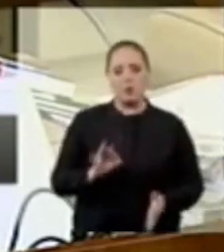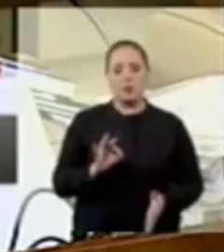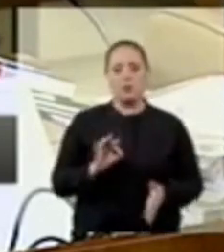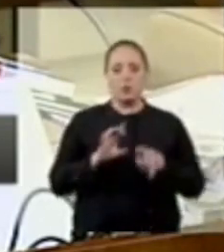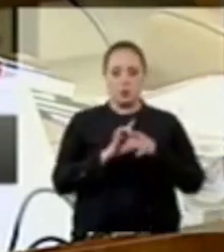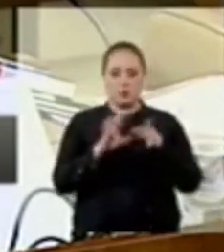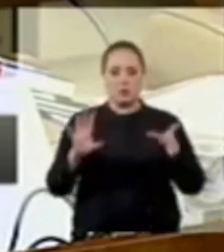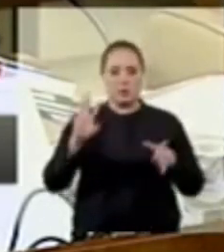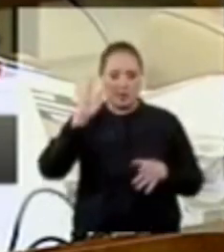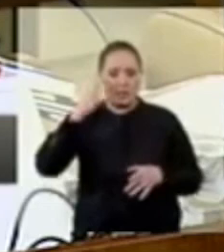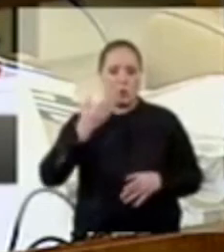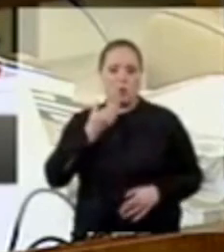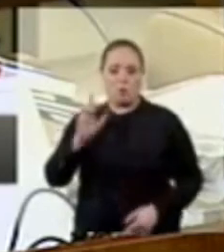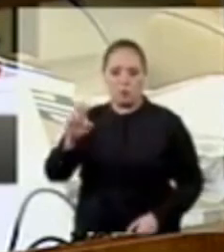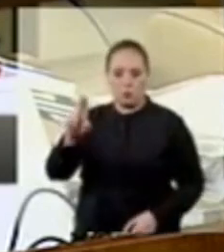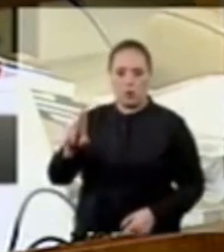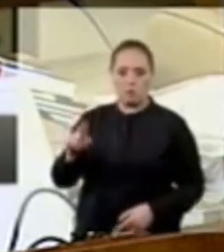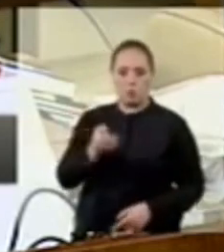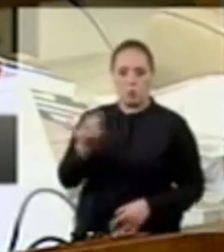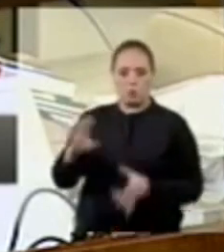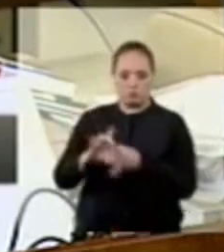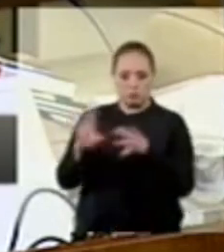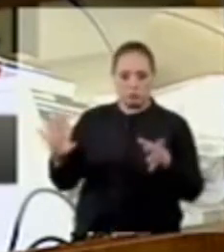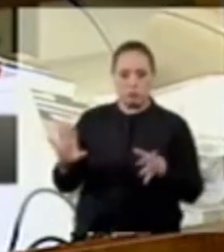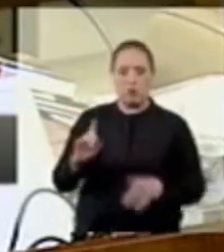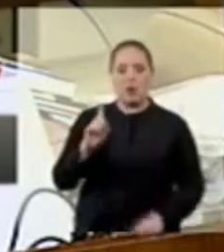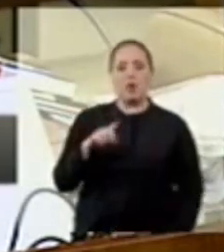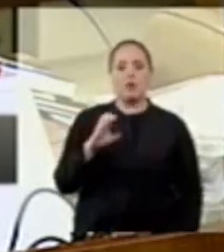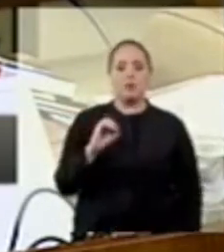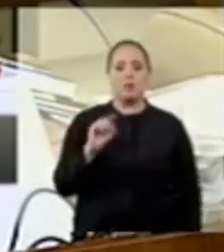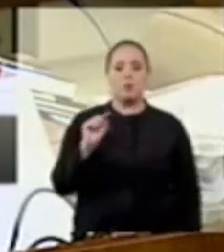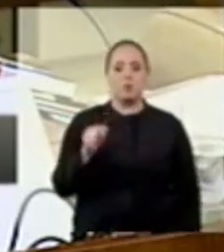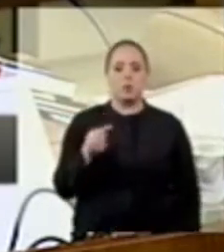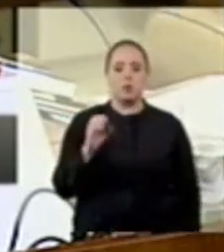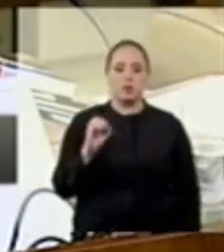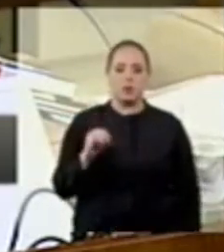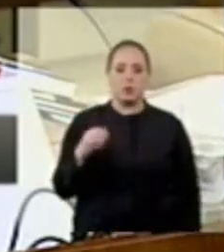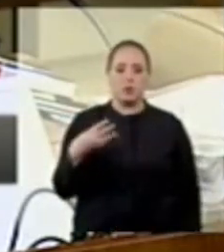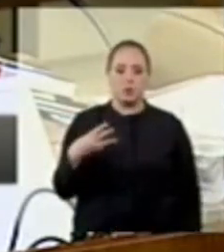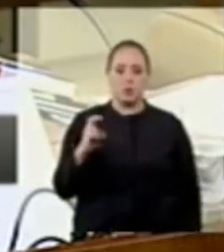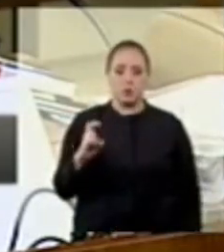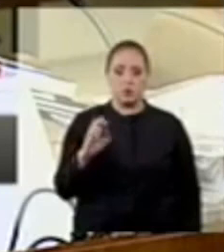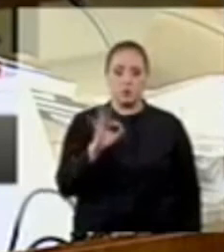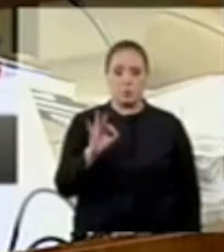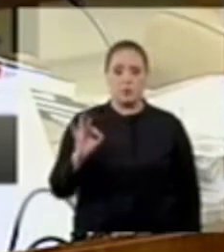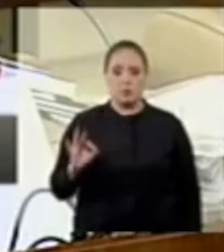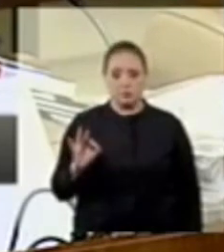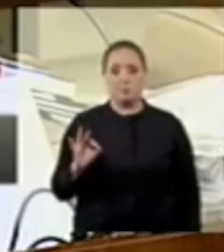dessas decisões em favor do réu elas são de 0,0 35%